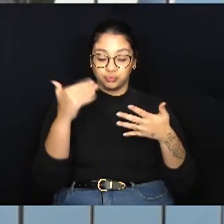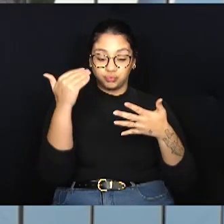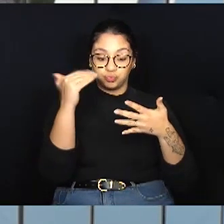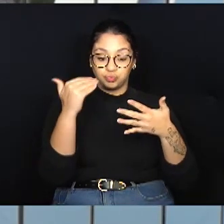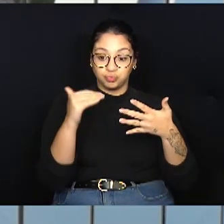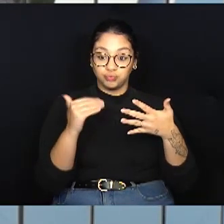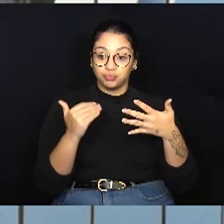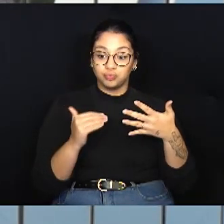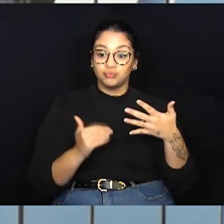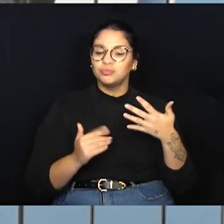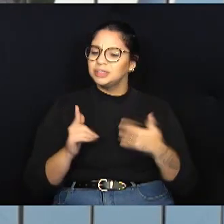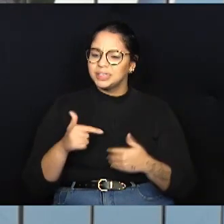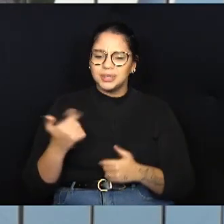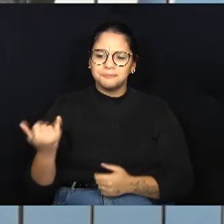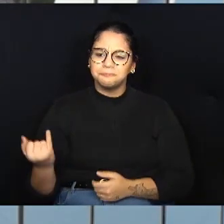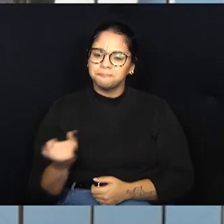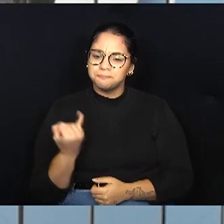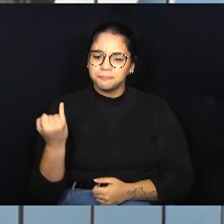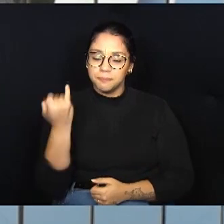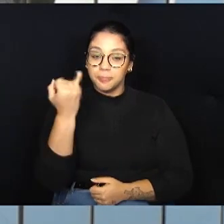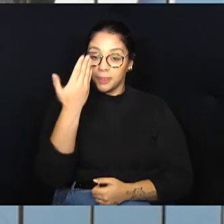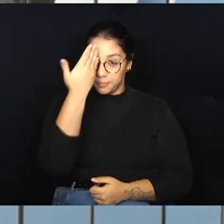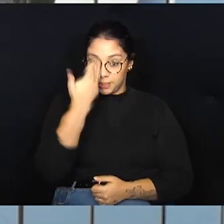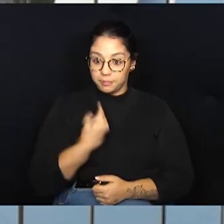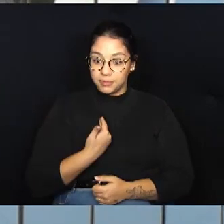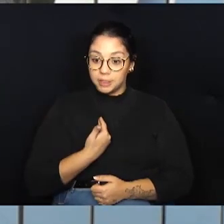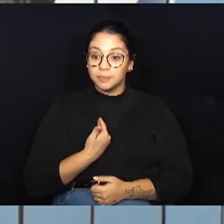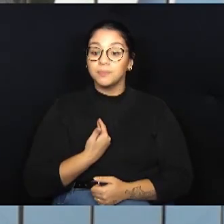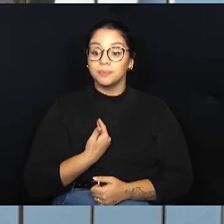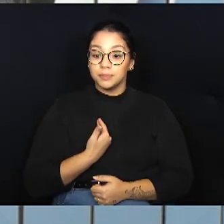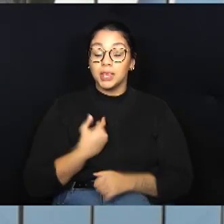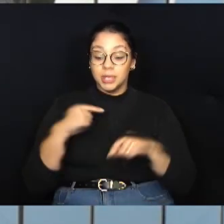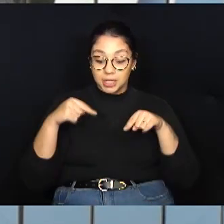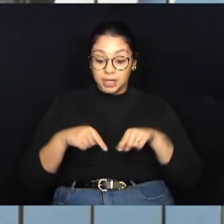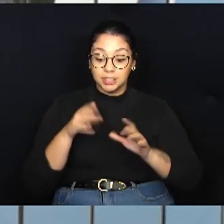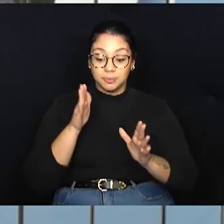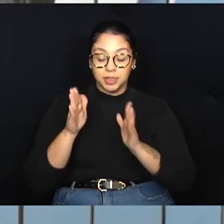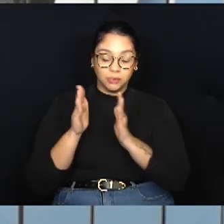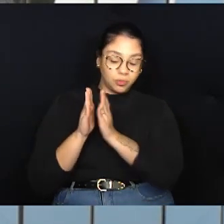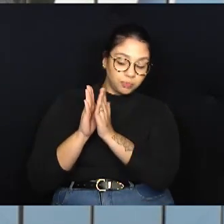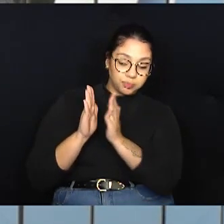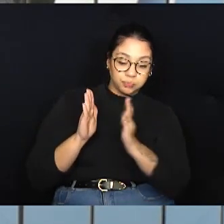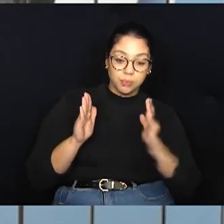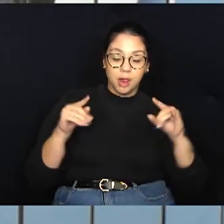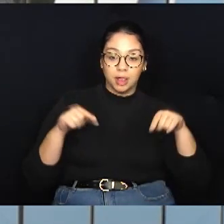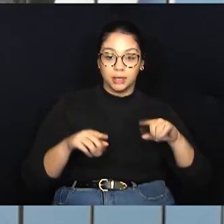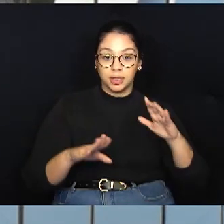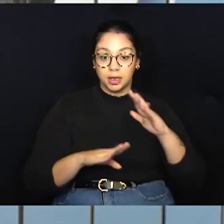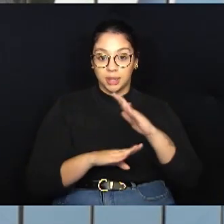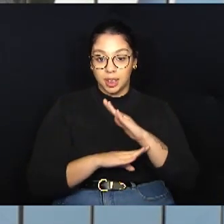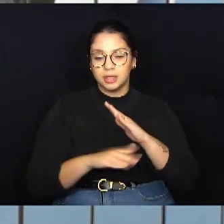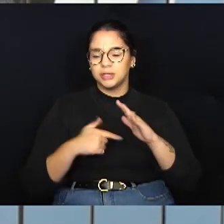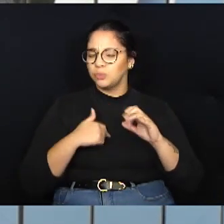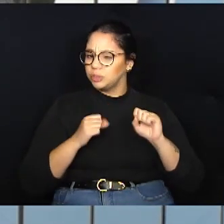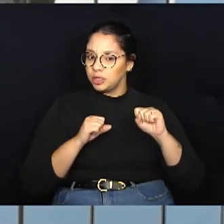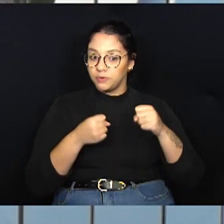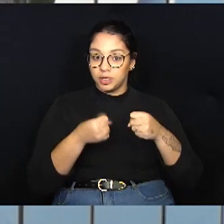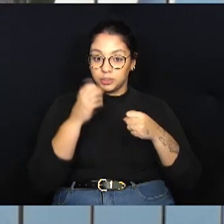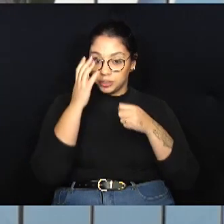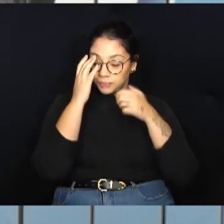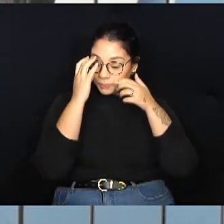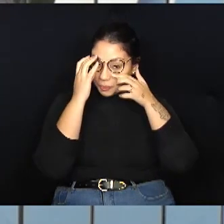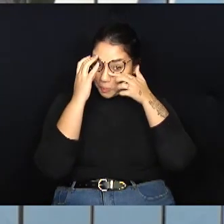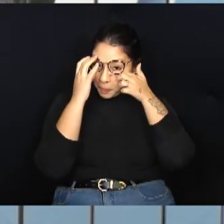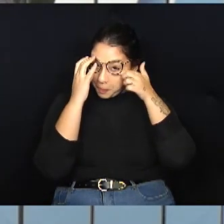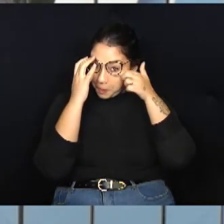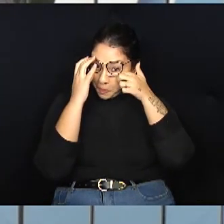princípios extremamente relevantes para mim e nesse período todo que eu estive aqui nessa casa, eu pude defendê-los,